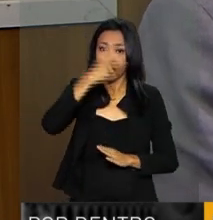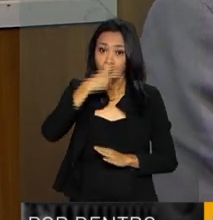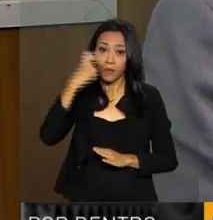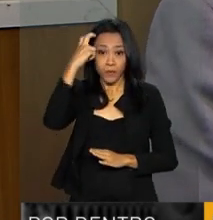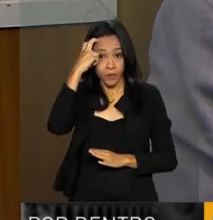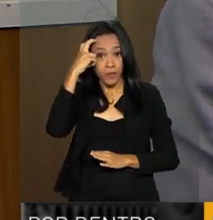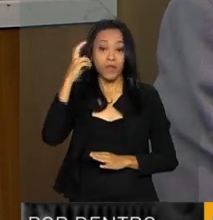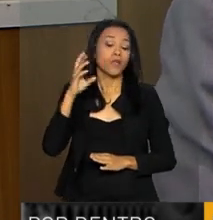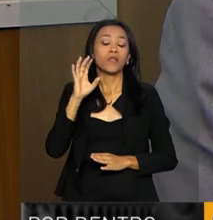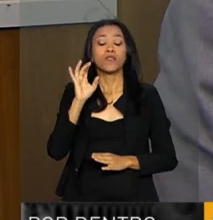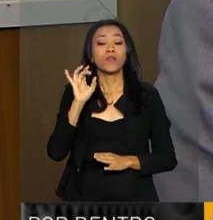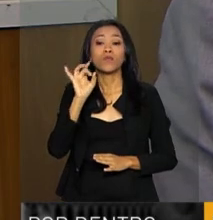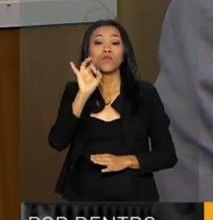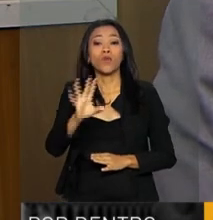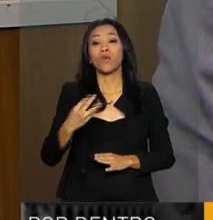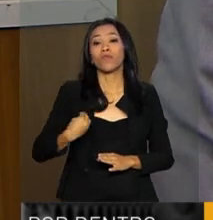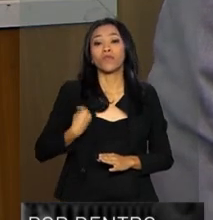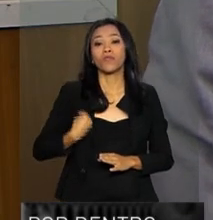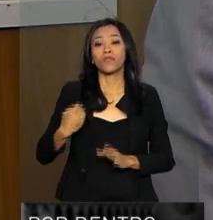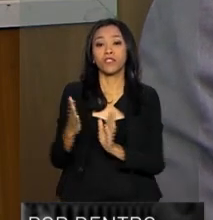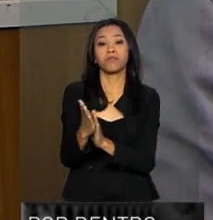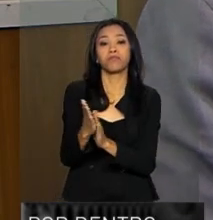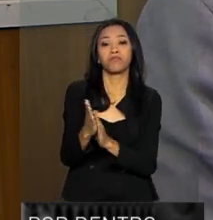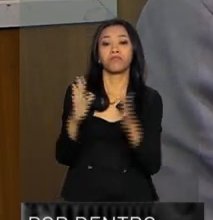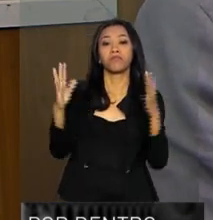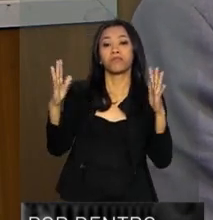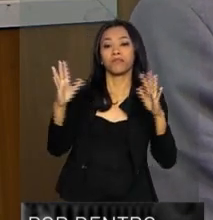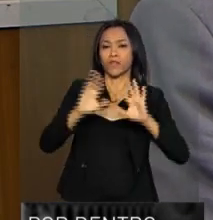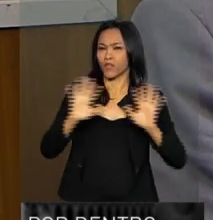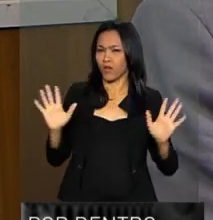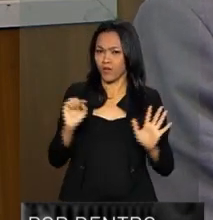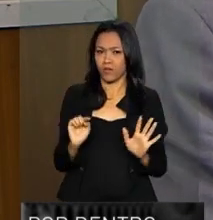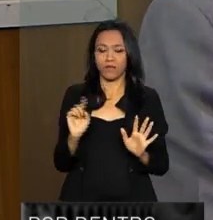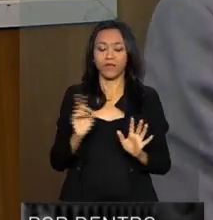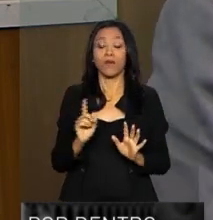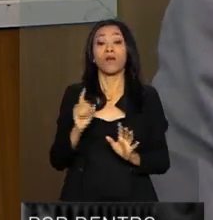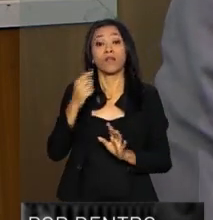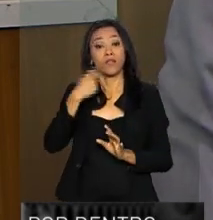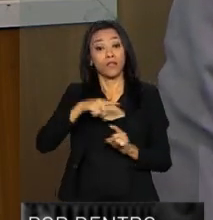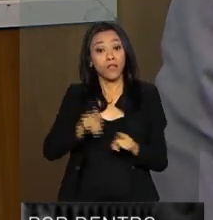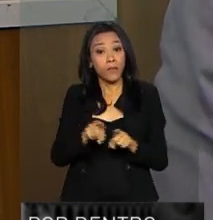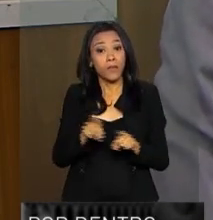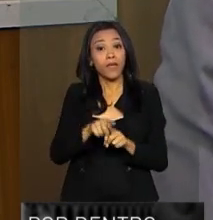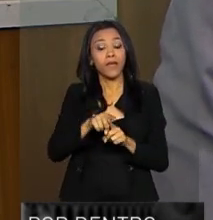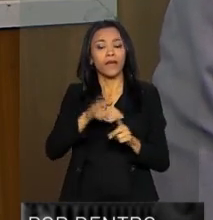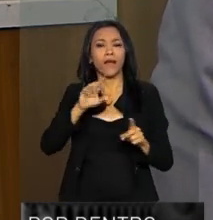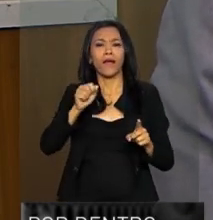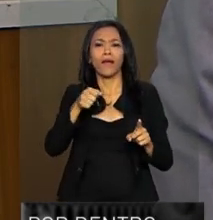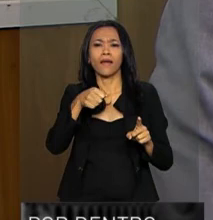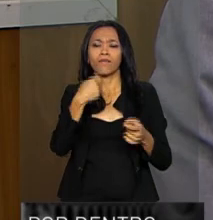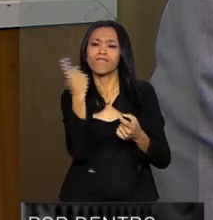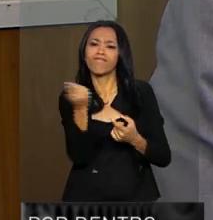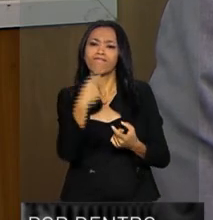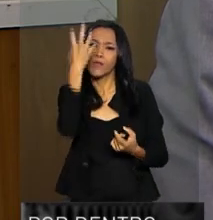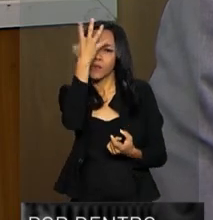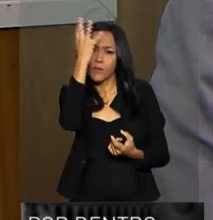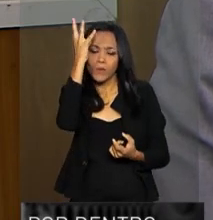vivem apenas de aplausos é as atividades culturais e criativas elas são também atividades